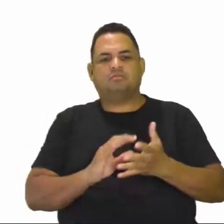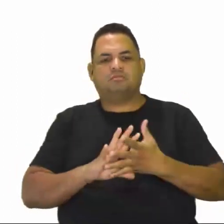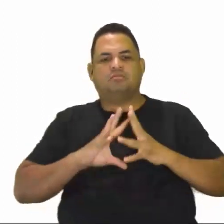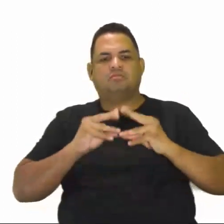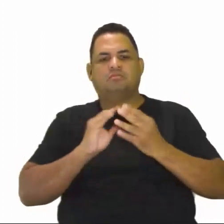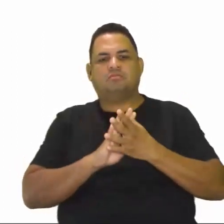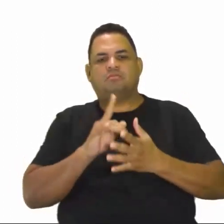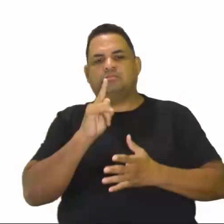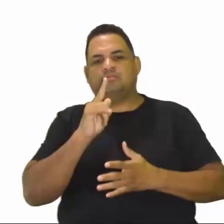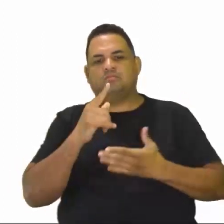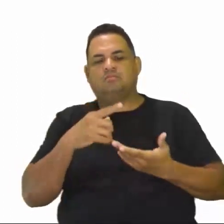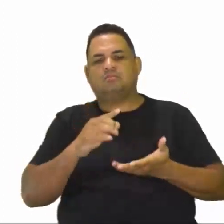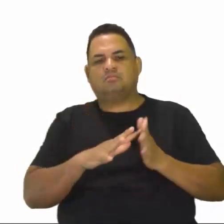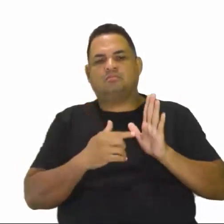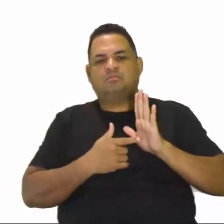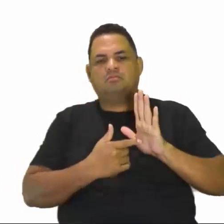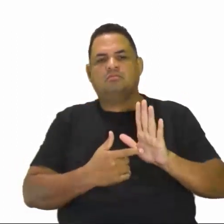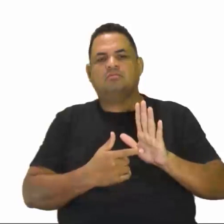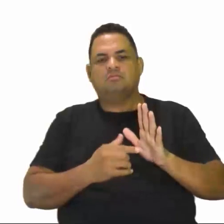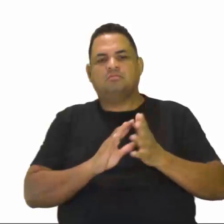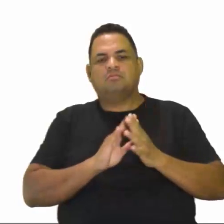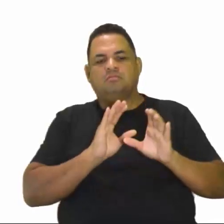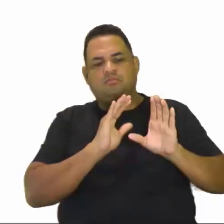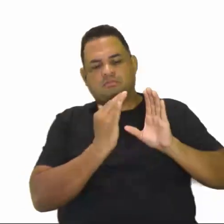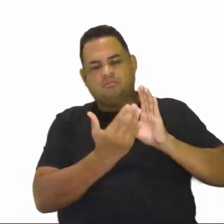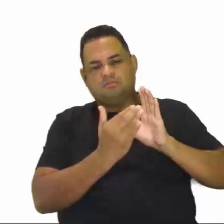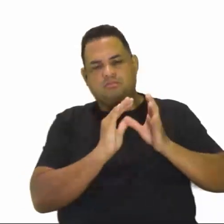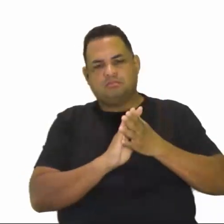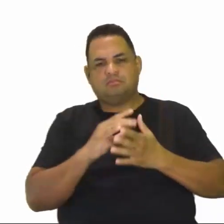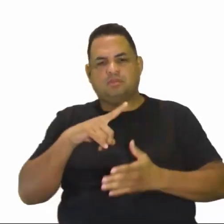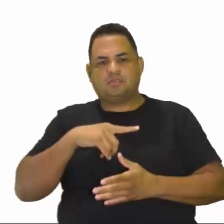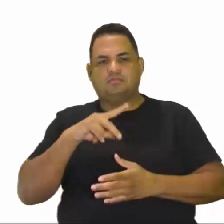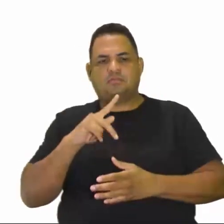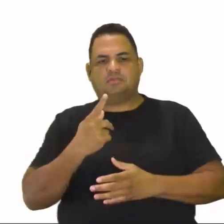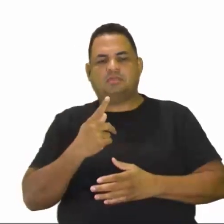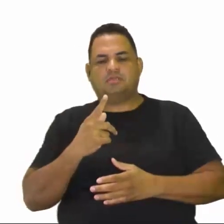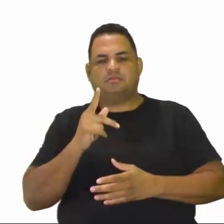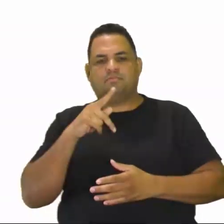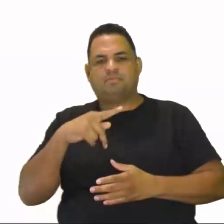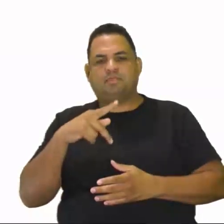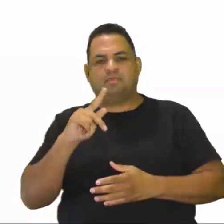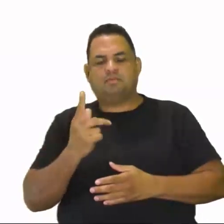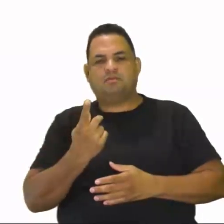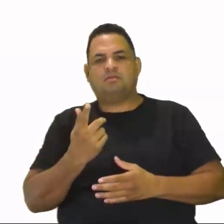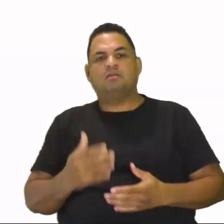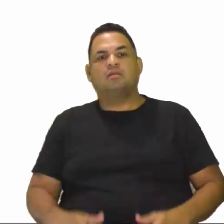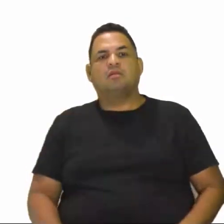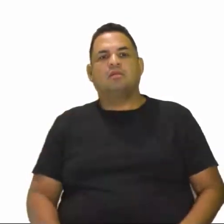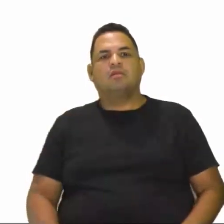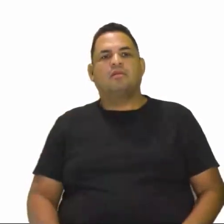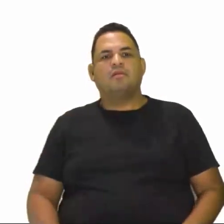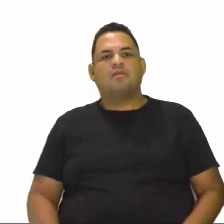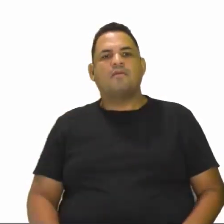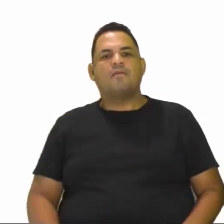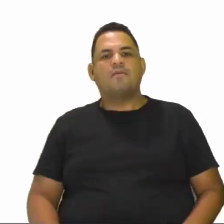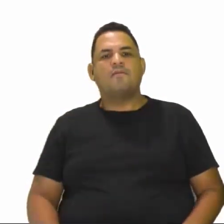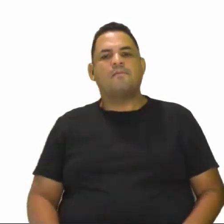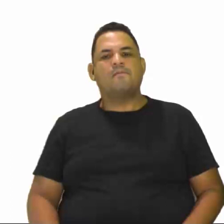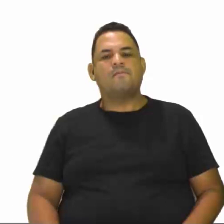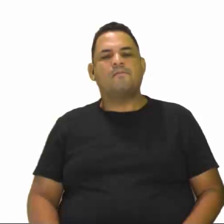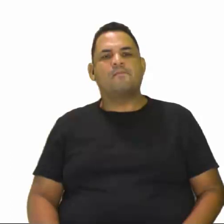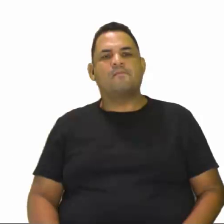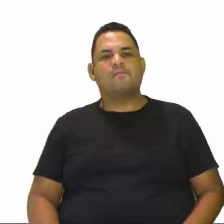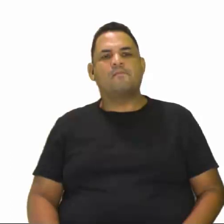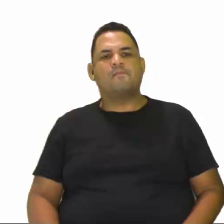Toda água mineral, galera, apresenta lá no seu rótulo o pH dela. Tranquilo? E aí ele vem e